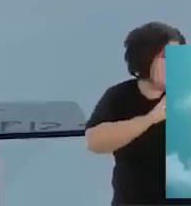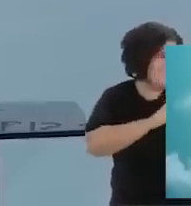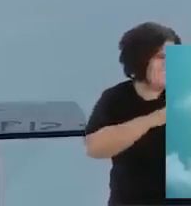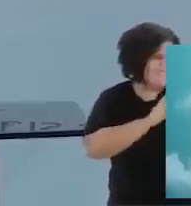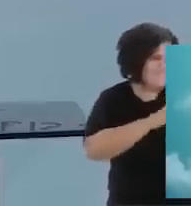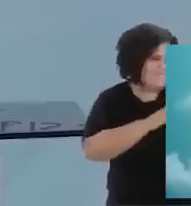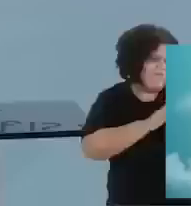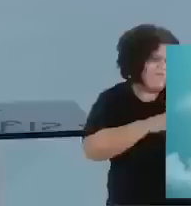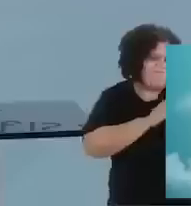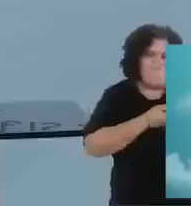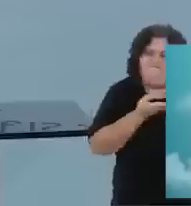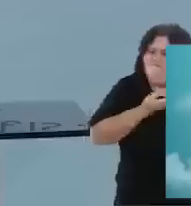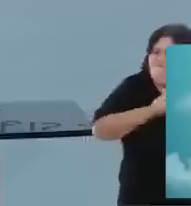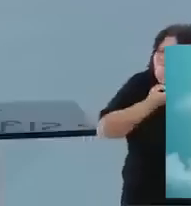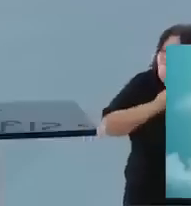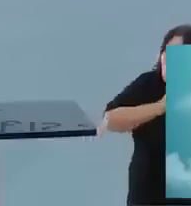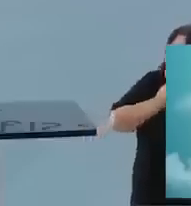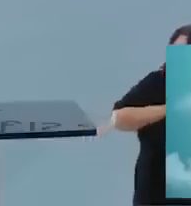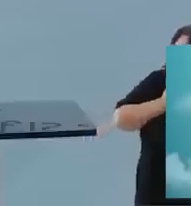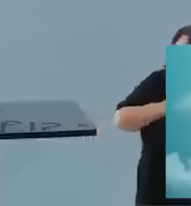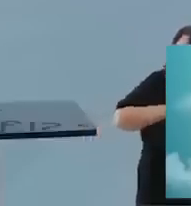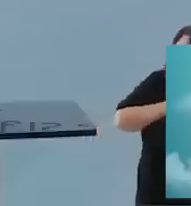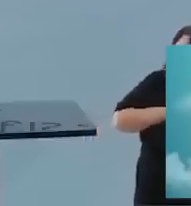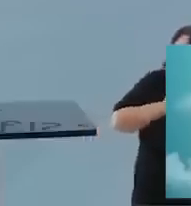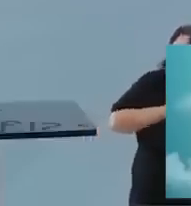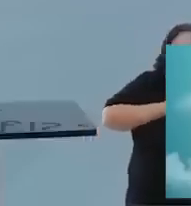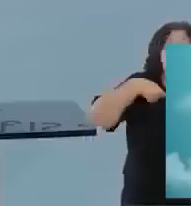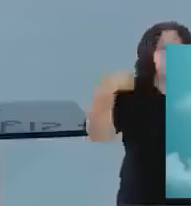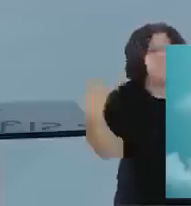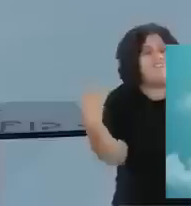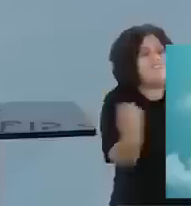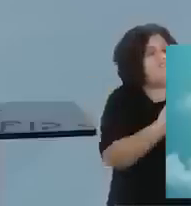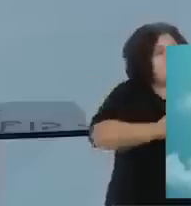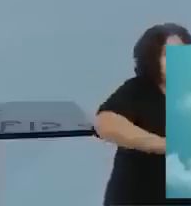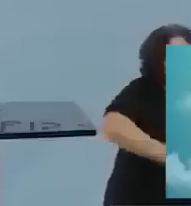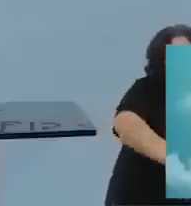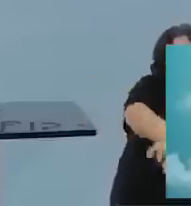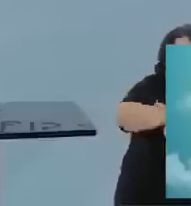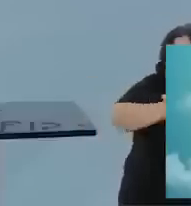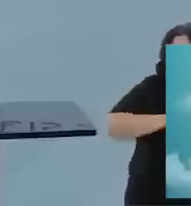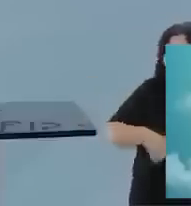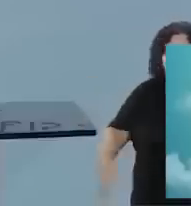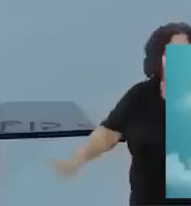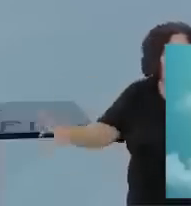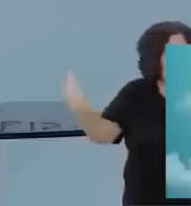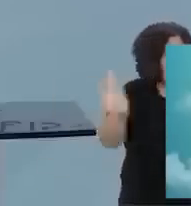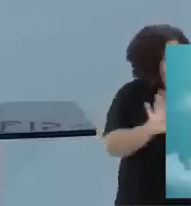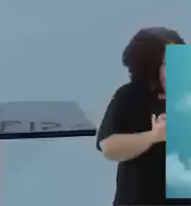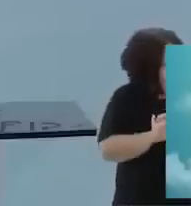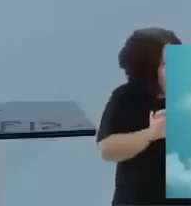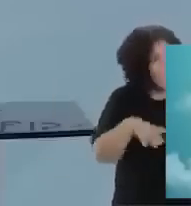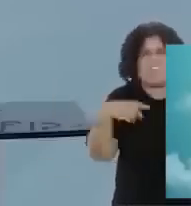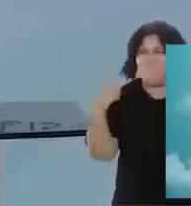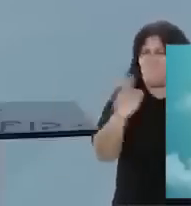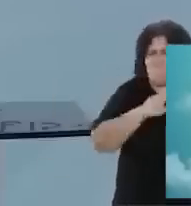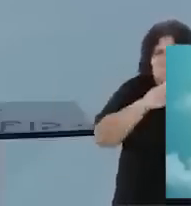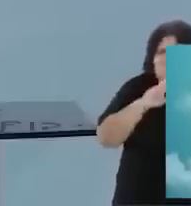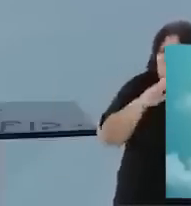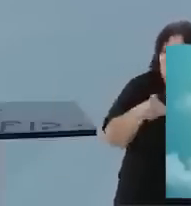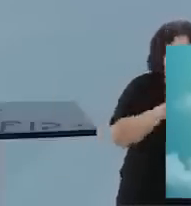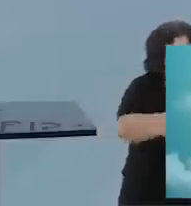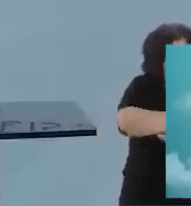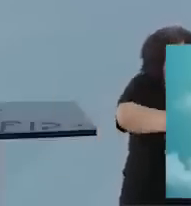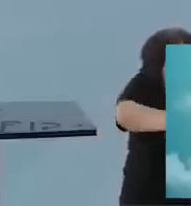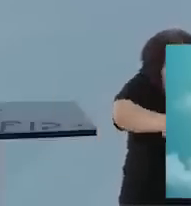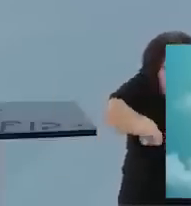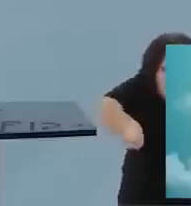Nós somos uma igreja que cultiva amizade, que desenvolve companheirismo, que tem múltiplas atividades das mais